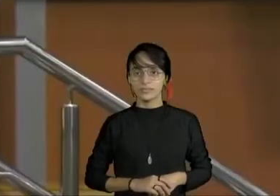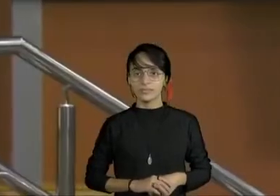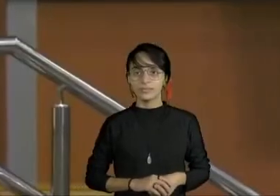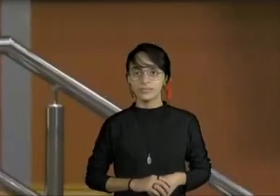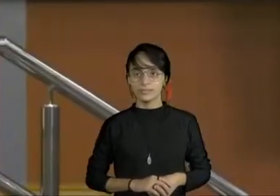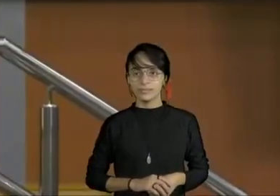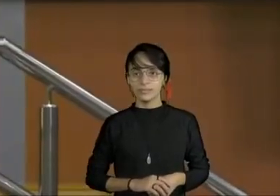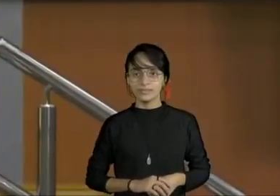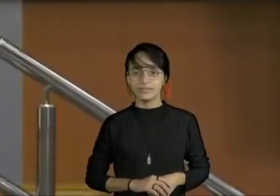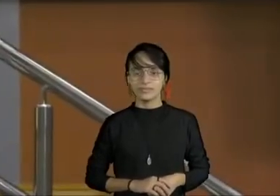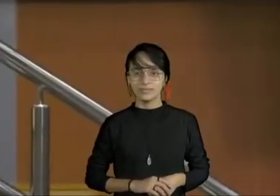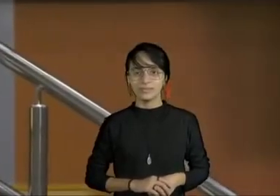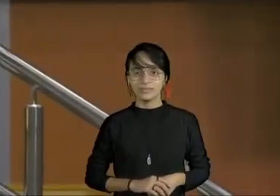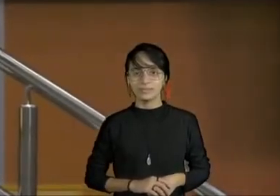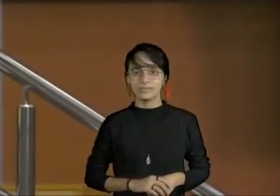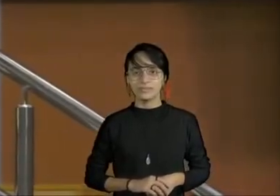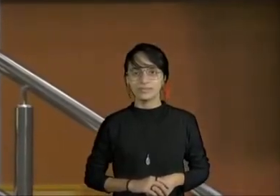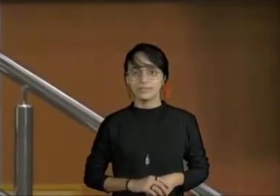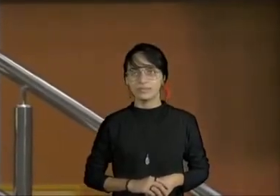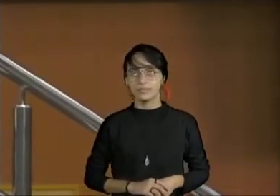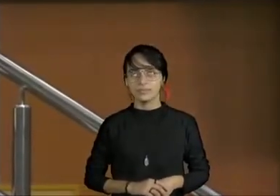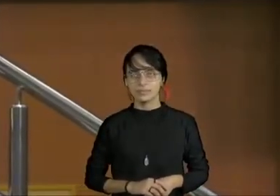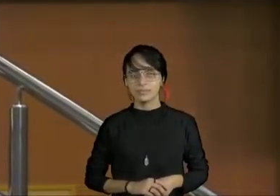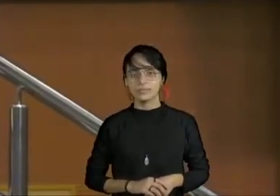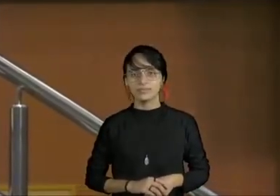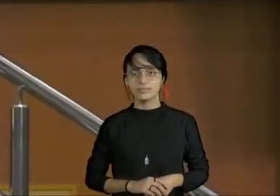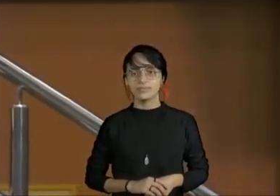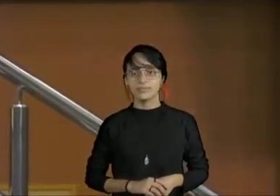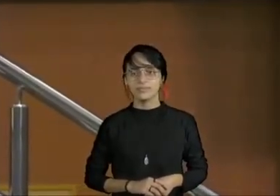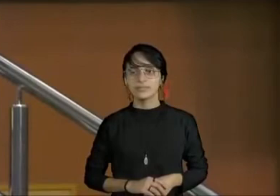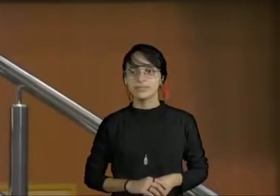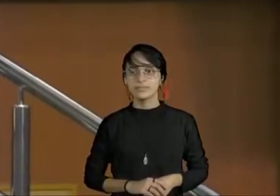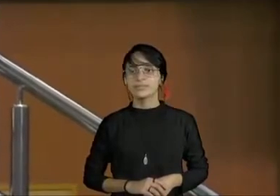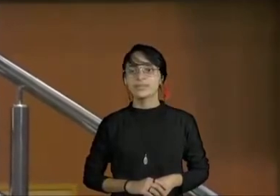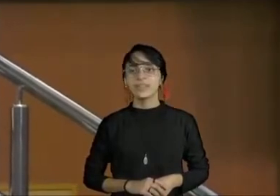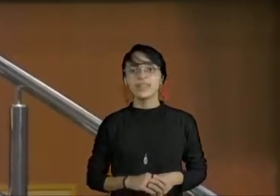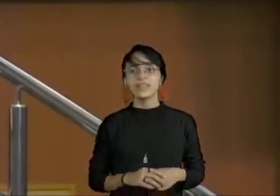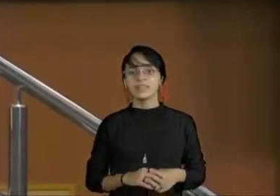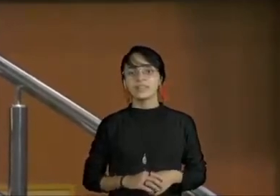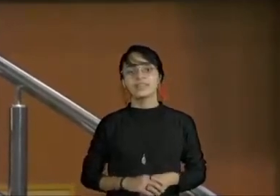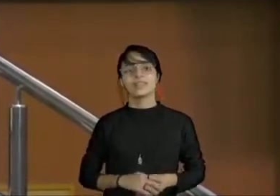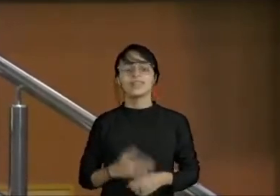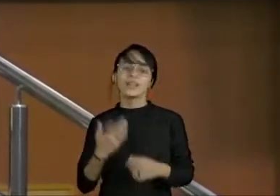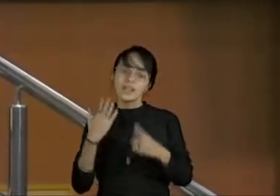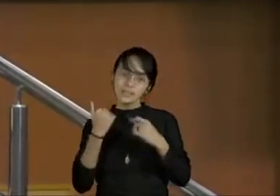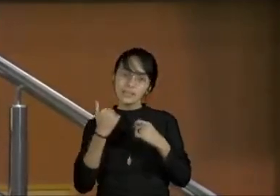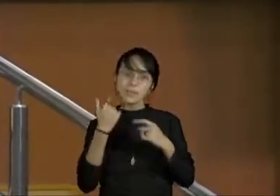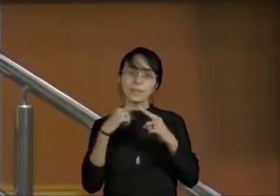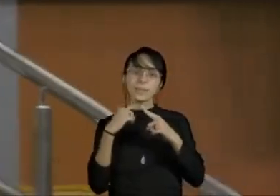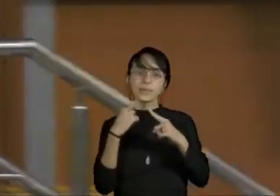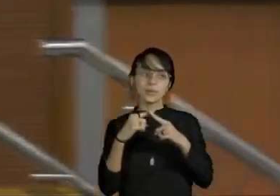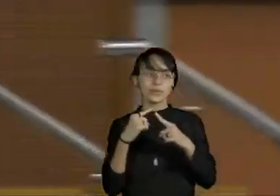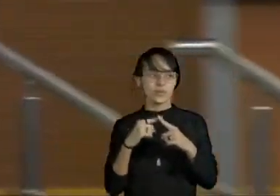Mas é mais fácil falar do que eu sinto do que falar do que eu sei. Por quê? Porque eu não leio a Bíblia.